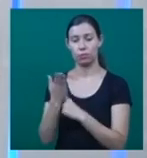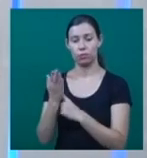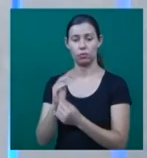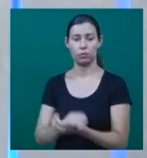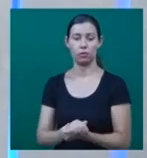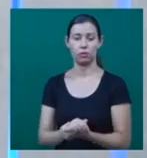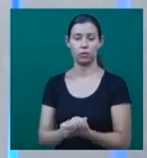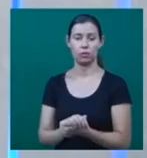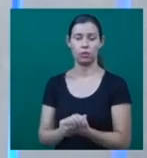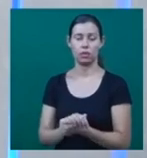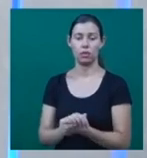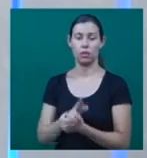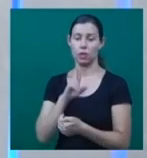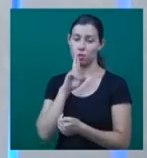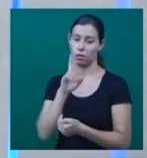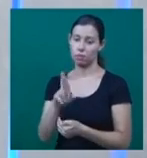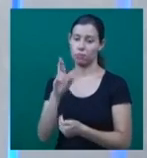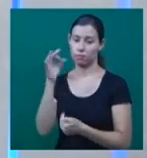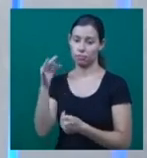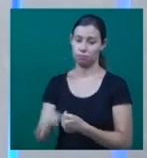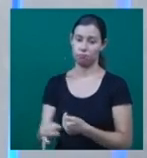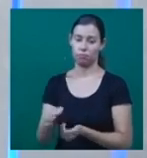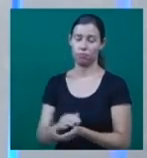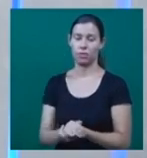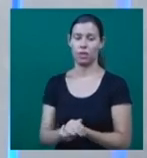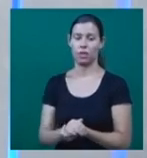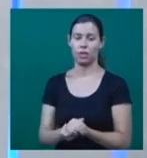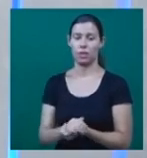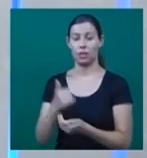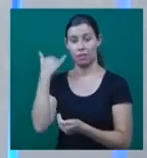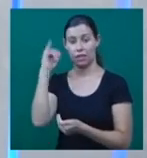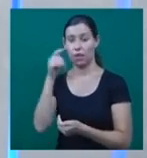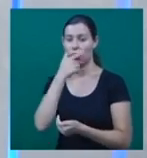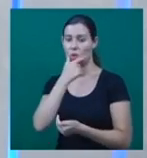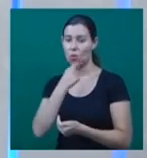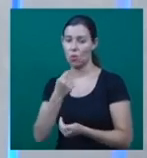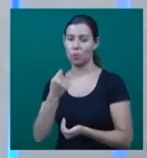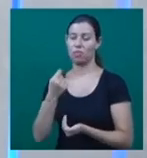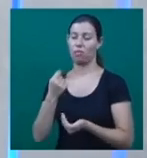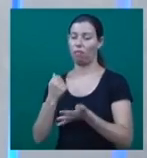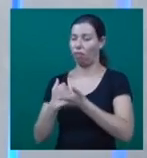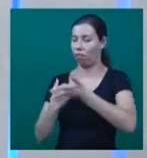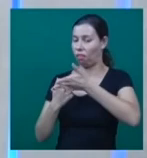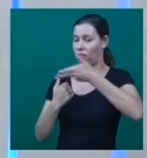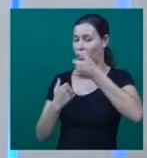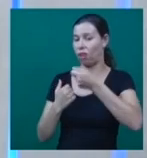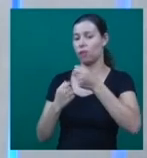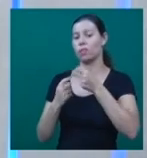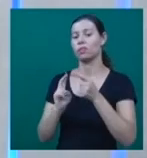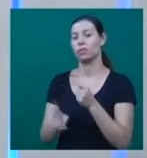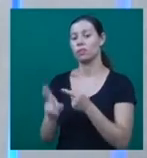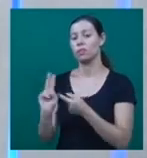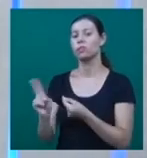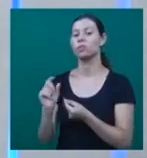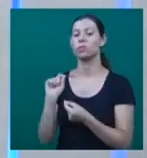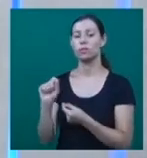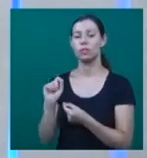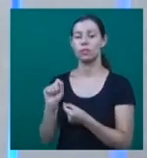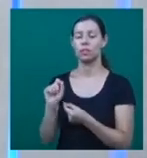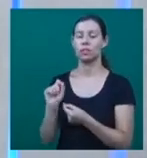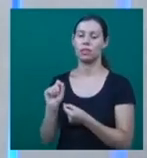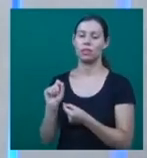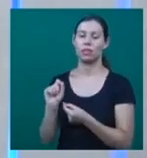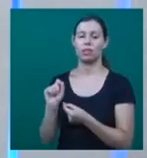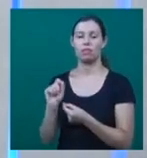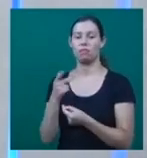respostas para aquela situação. Justamente para evitar que o assediador reitere naquela atitude